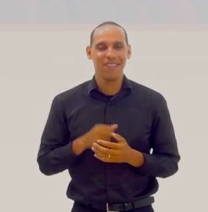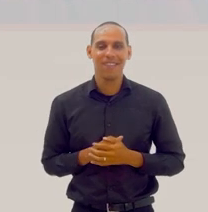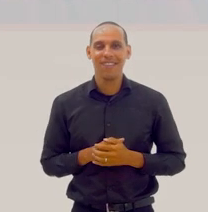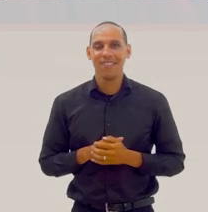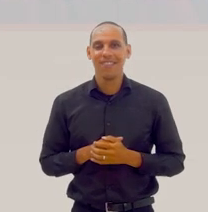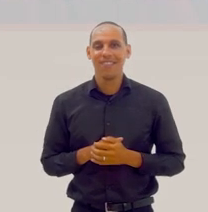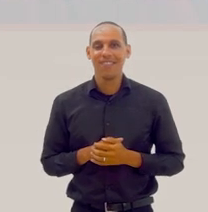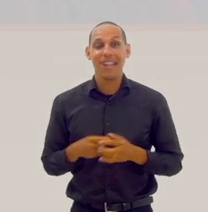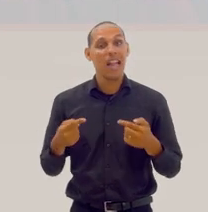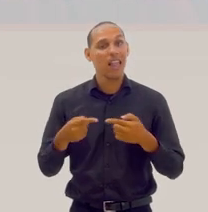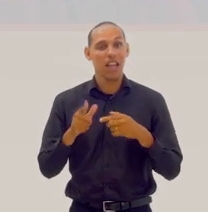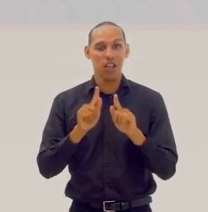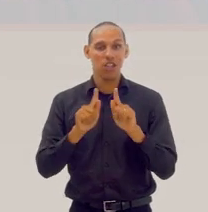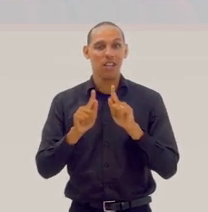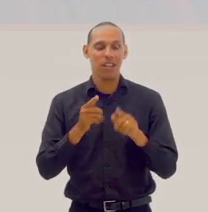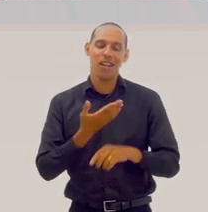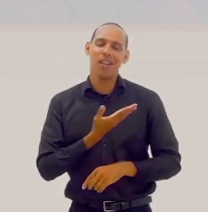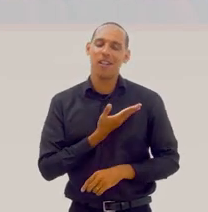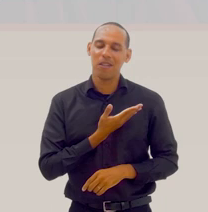na gestão